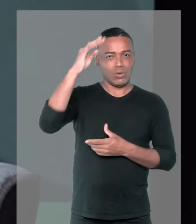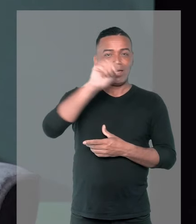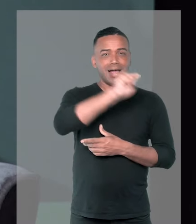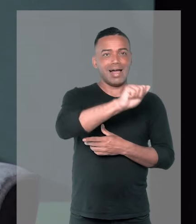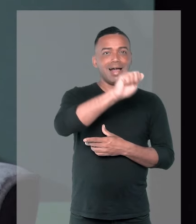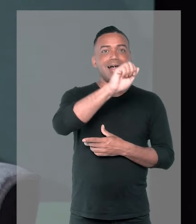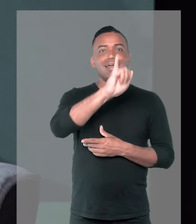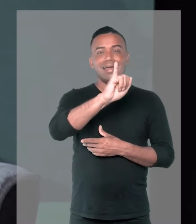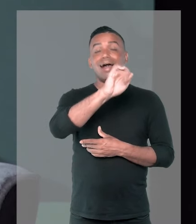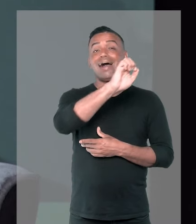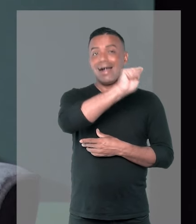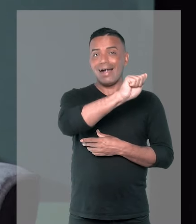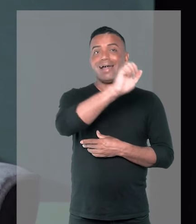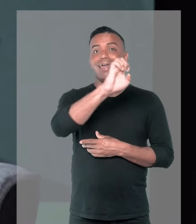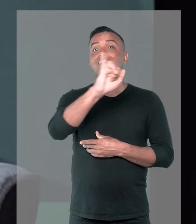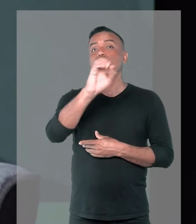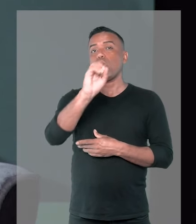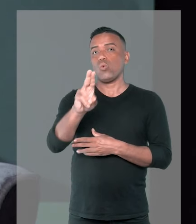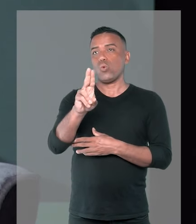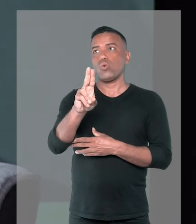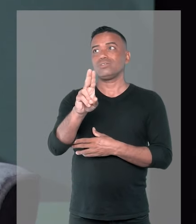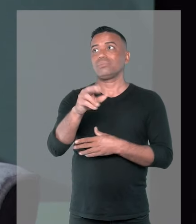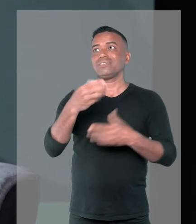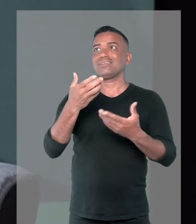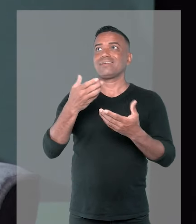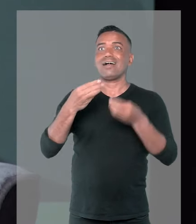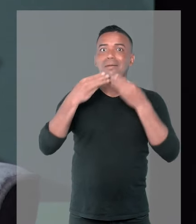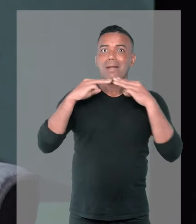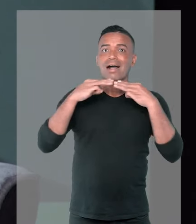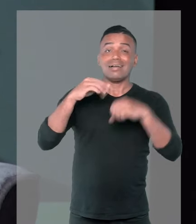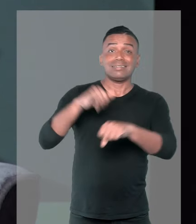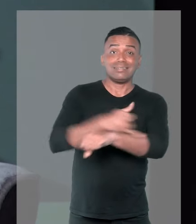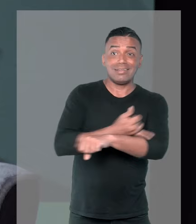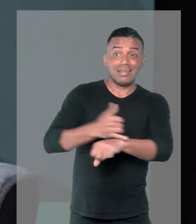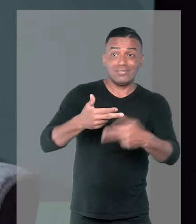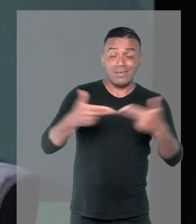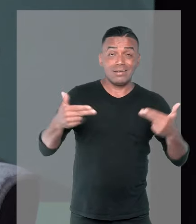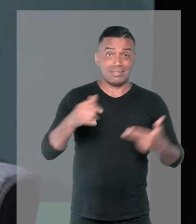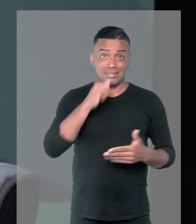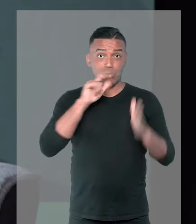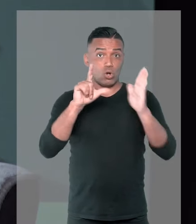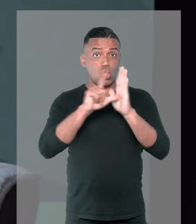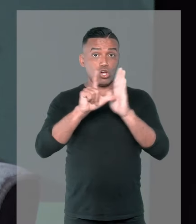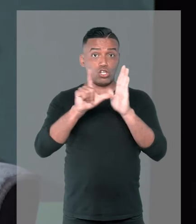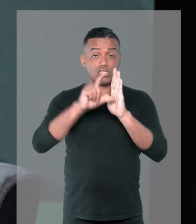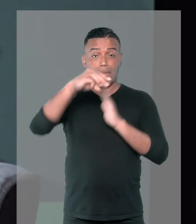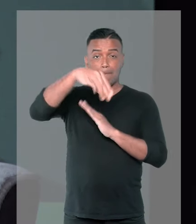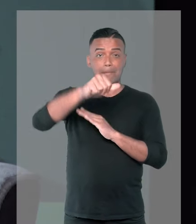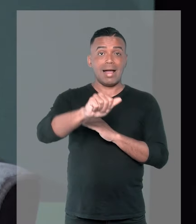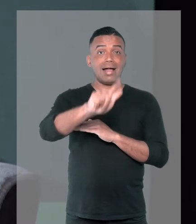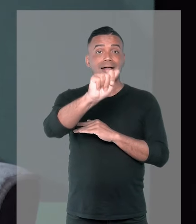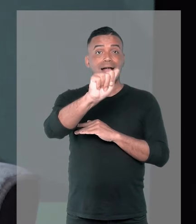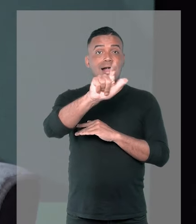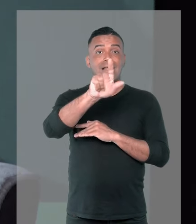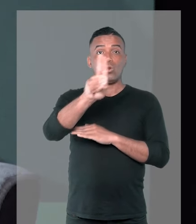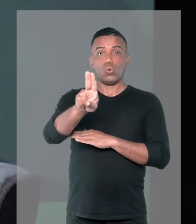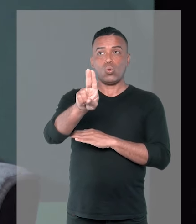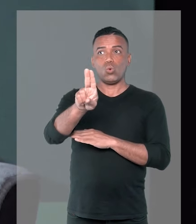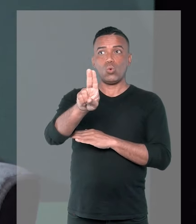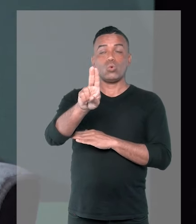squads como a gente tem para resolver os outros problemas dos negócios você for no magalu por exemplo você tem squads que cuidam de lojas